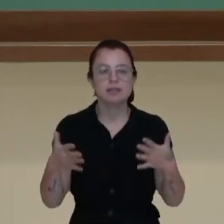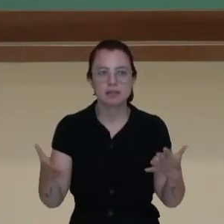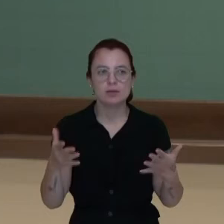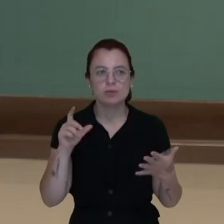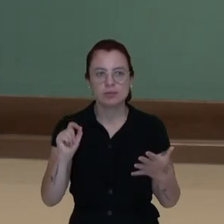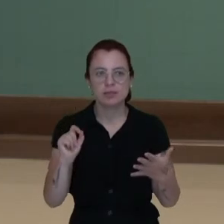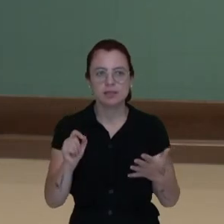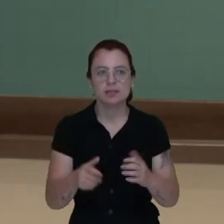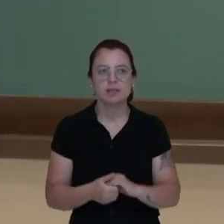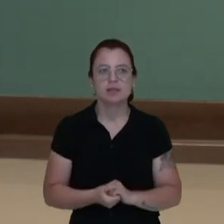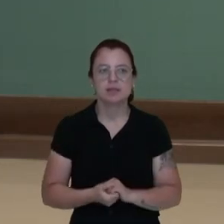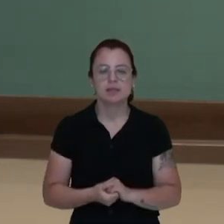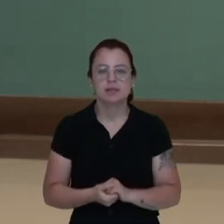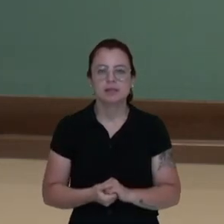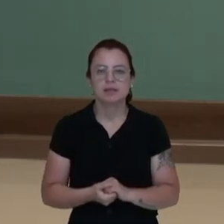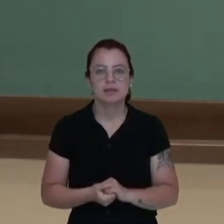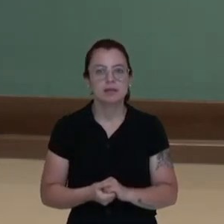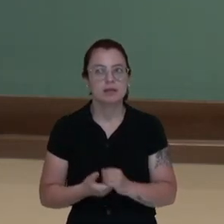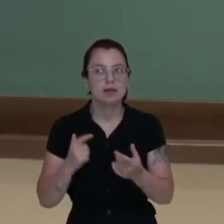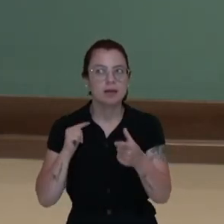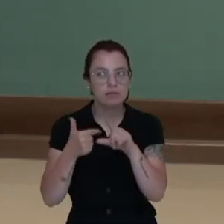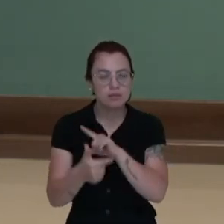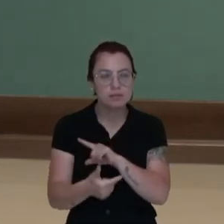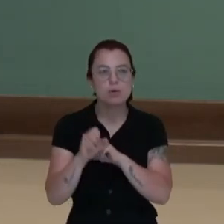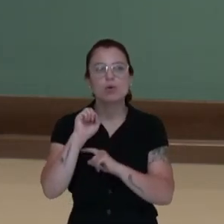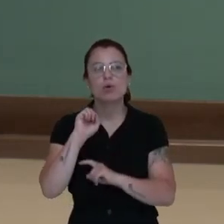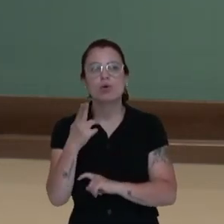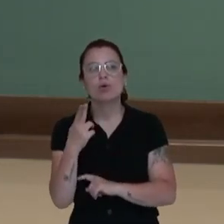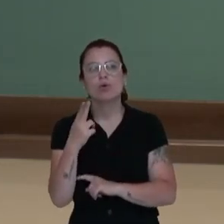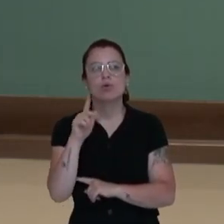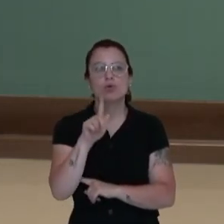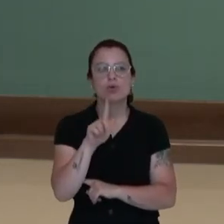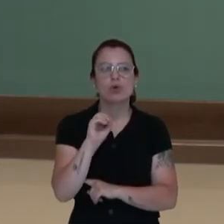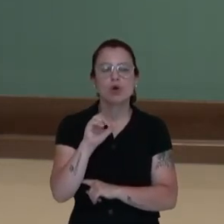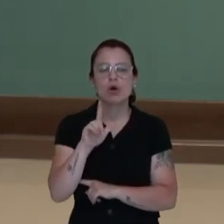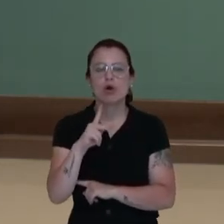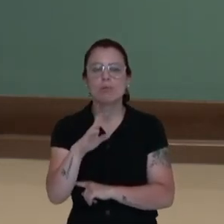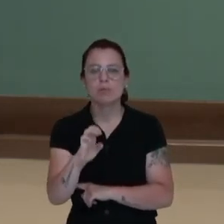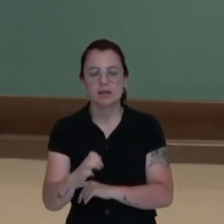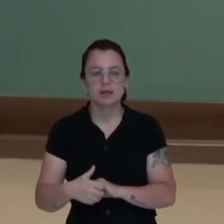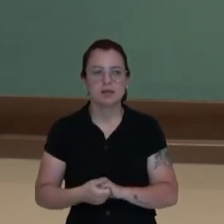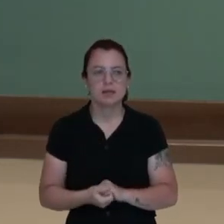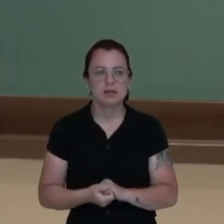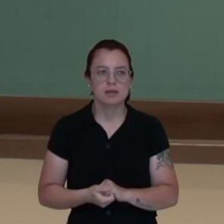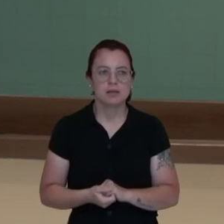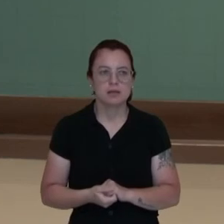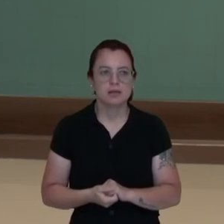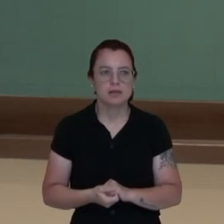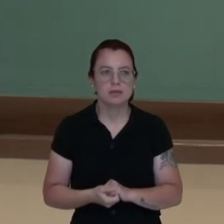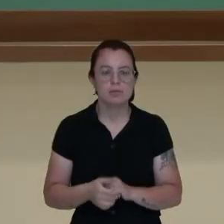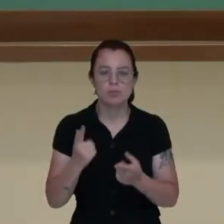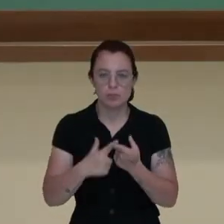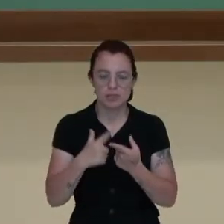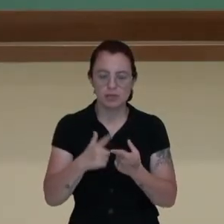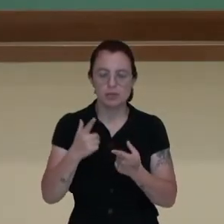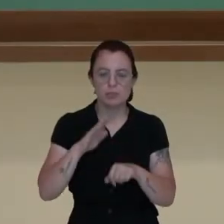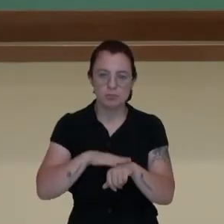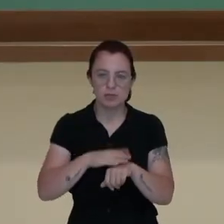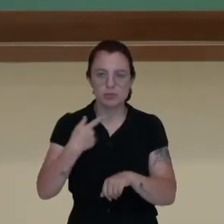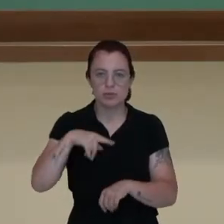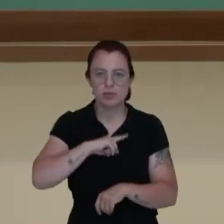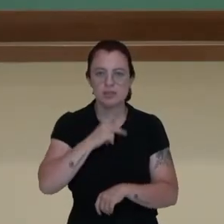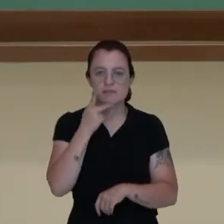entra, foi uma revolução? Ou foi um golpe? Porque quando a gente fala de uma república ou de um